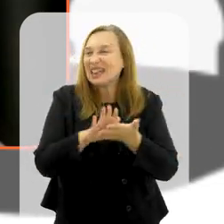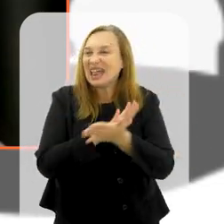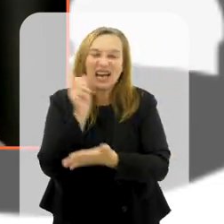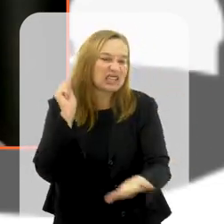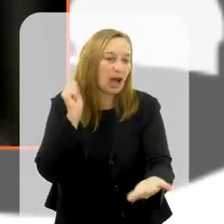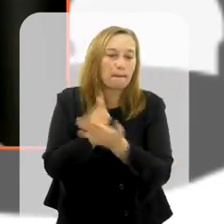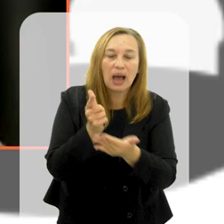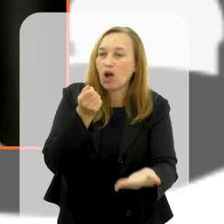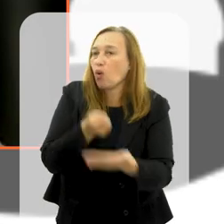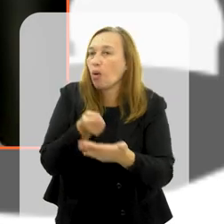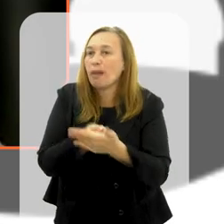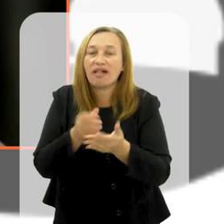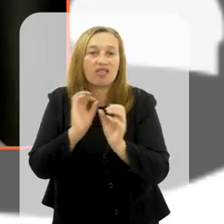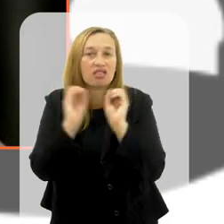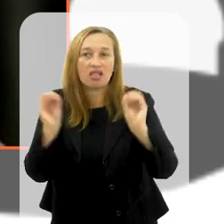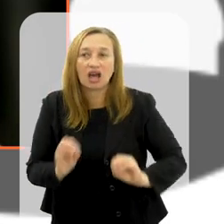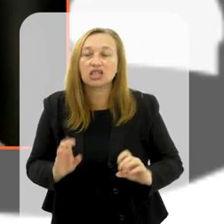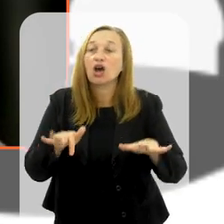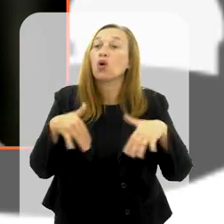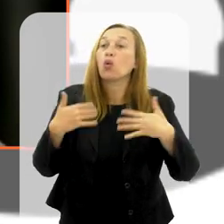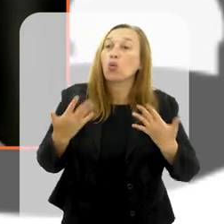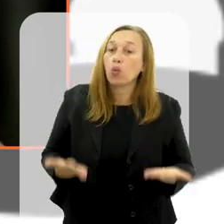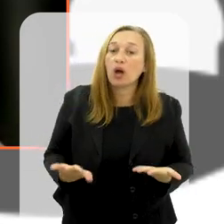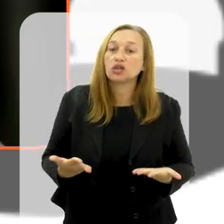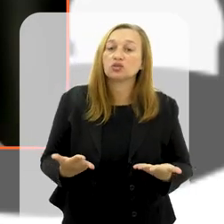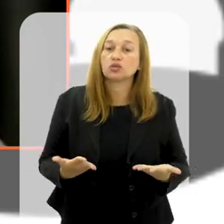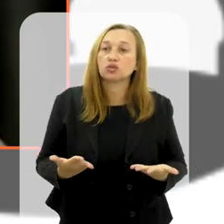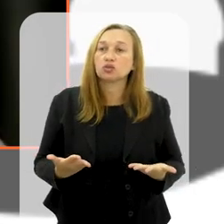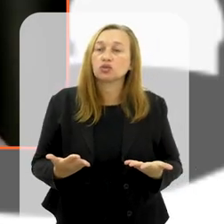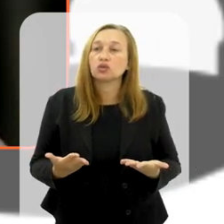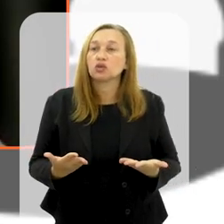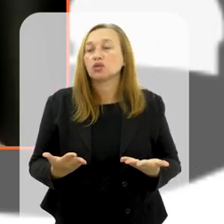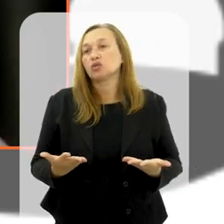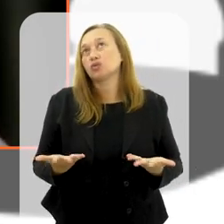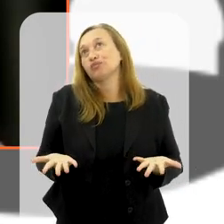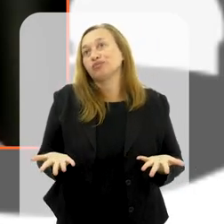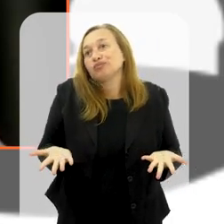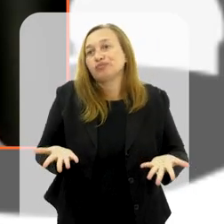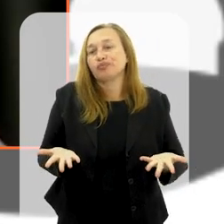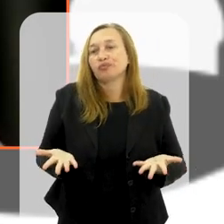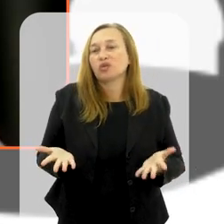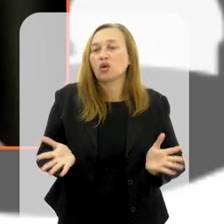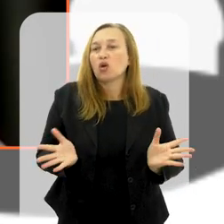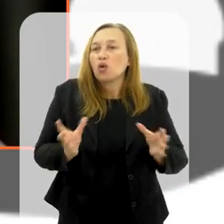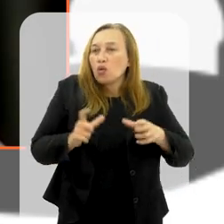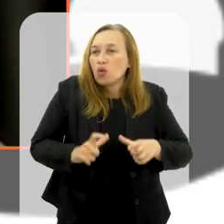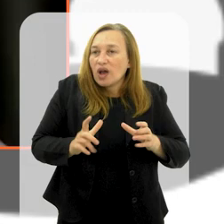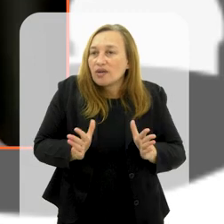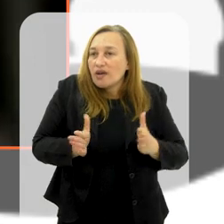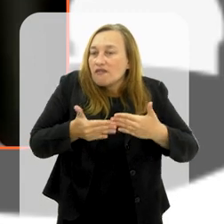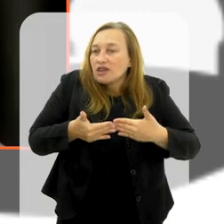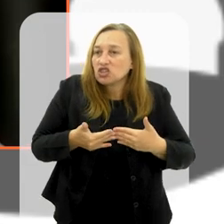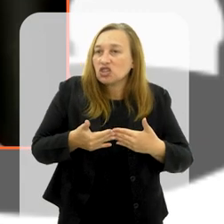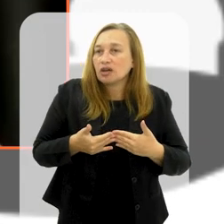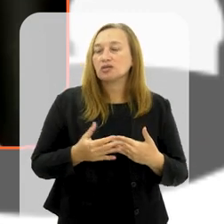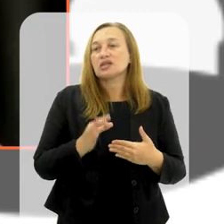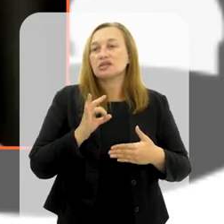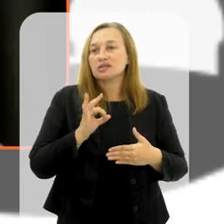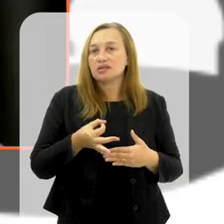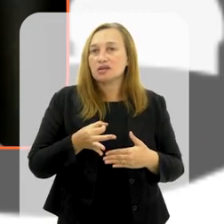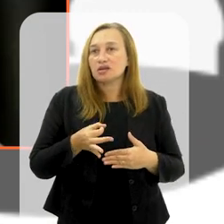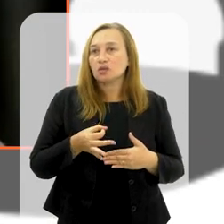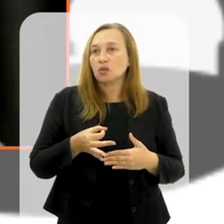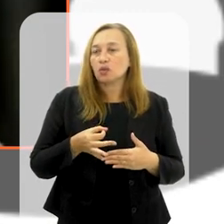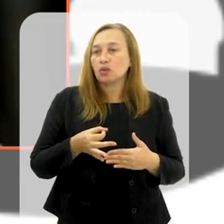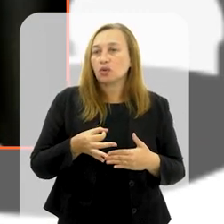nada é pago, nada é cobrado, né? Quando são reuniões mais fechadas, mais sistemáticas,